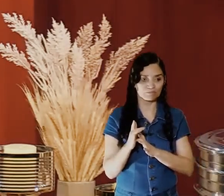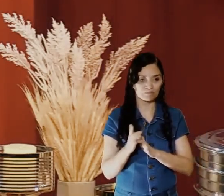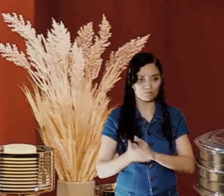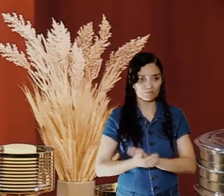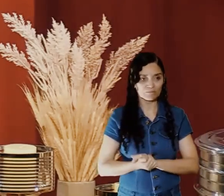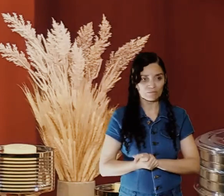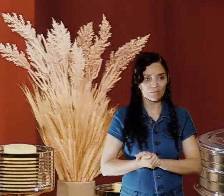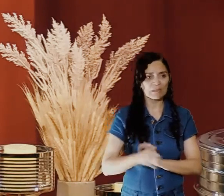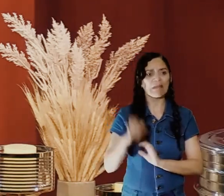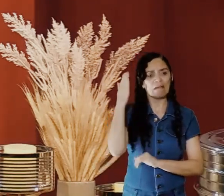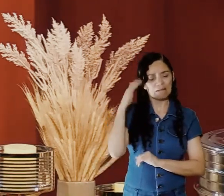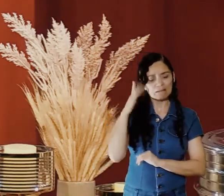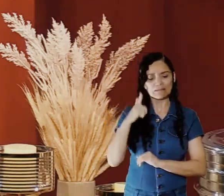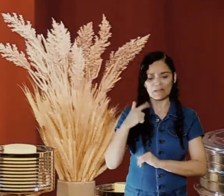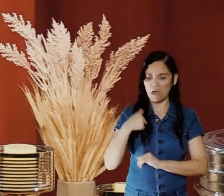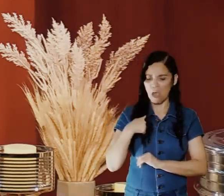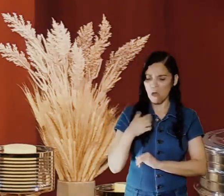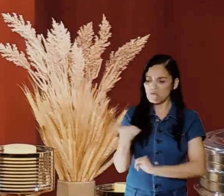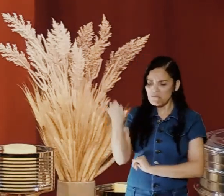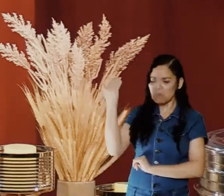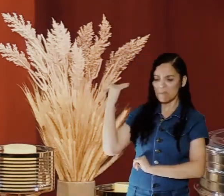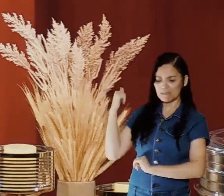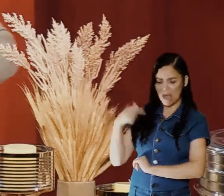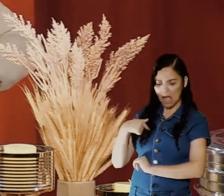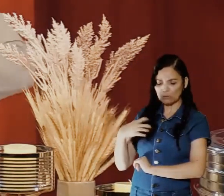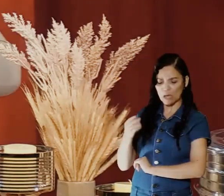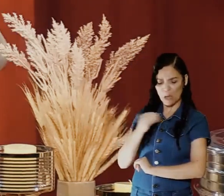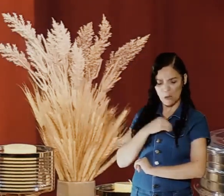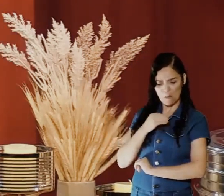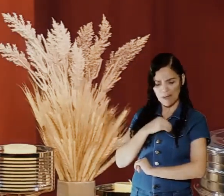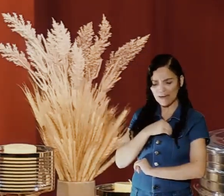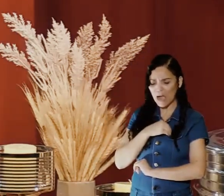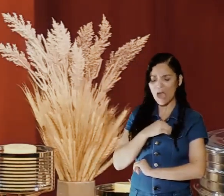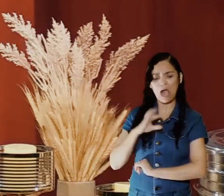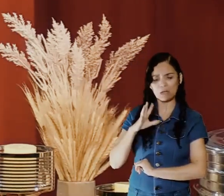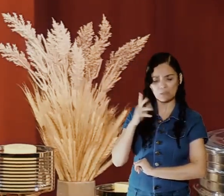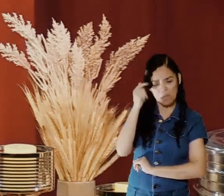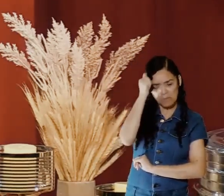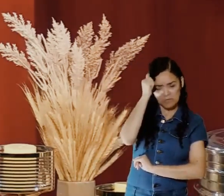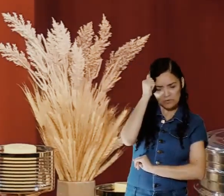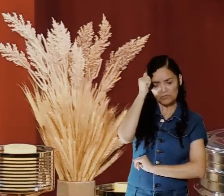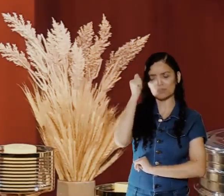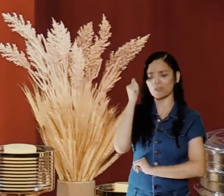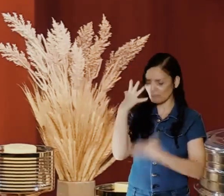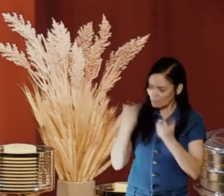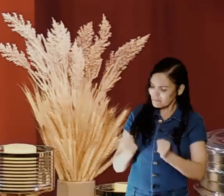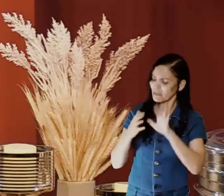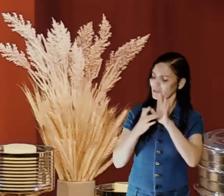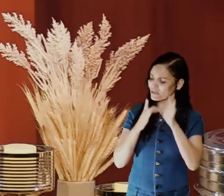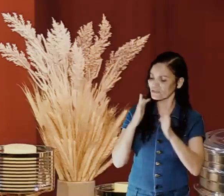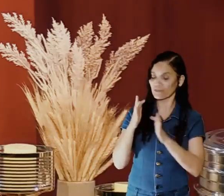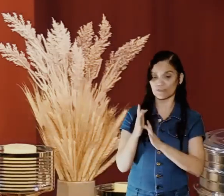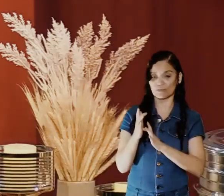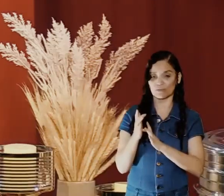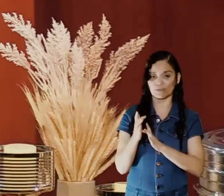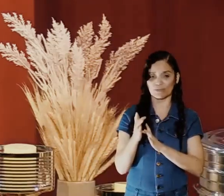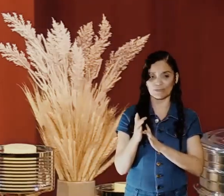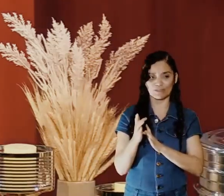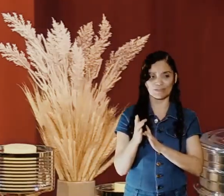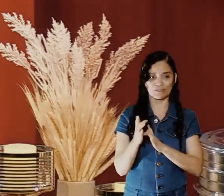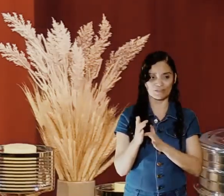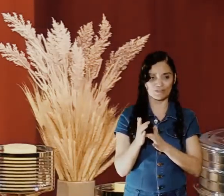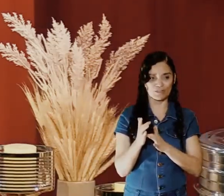trevas para o reino da luz, eu fui tirado do abismo e agora eu estou em direção ao paraíso, à presença de Deus. Não é possível